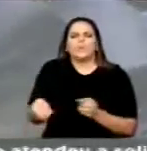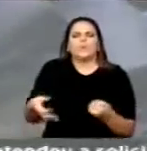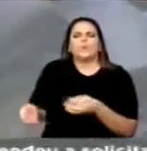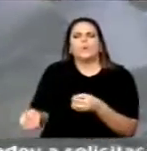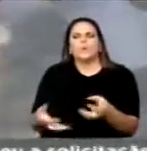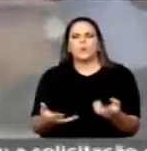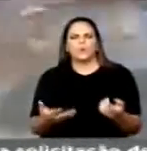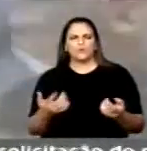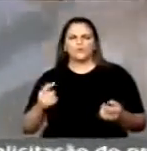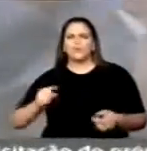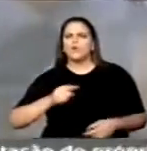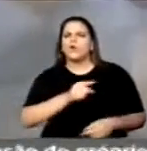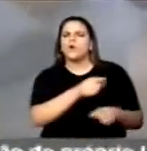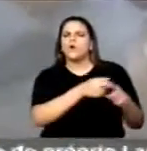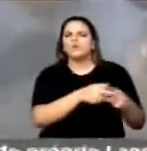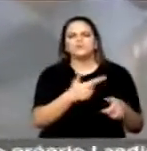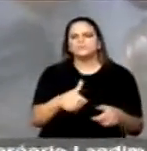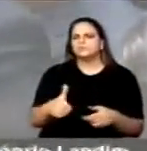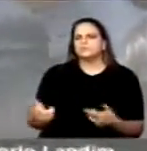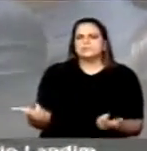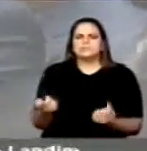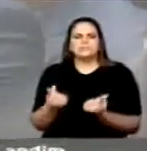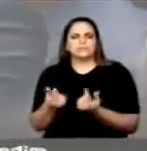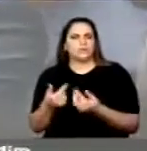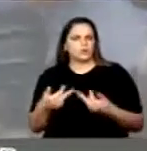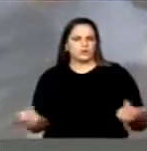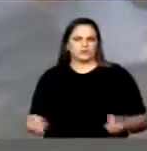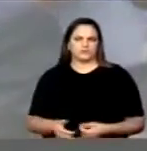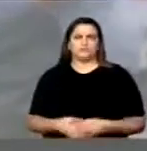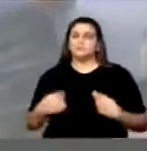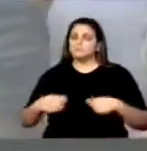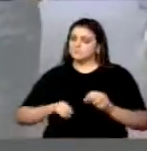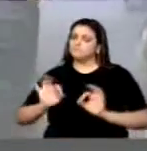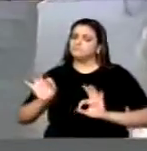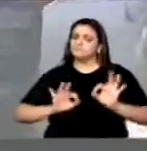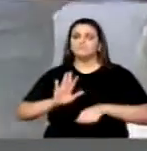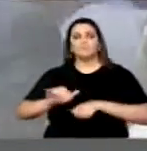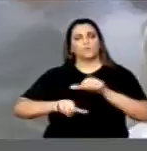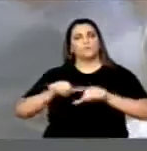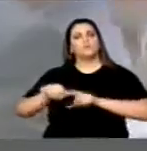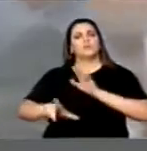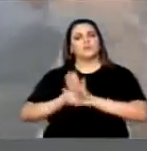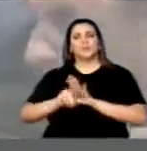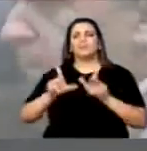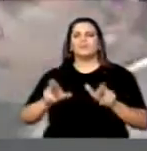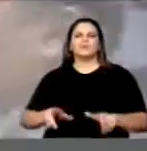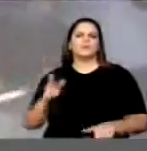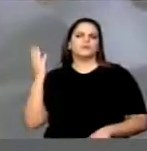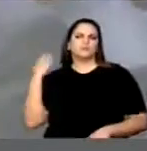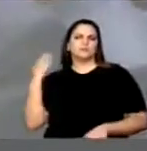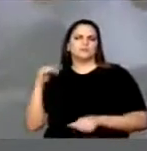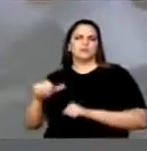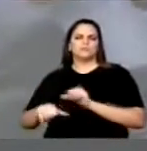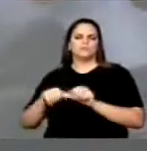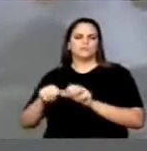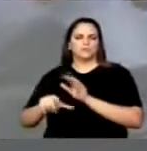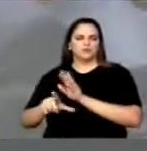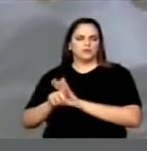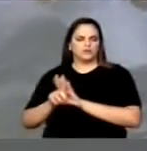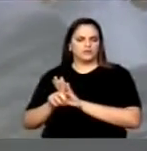isso, pretendemos apresentar uma proposta de aprimoramento da Lei Rouanet, como fizemos com a lei de